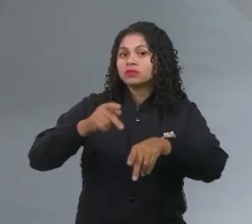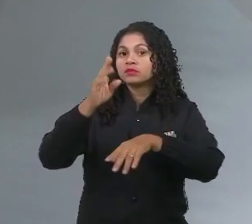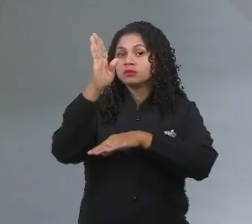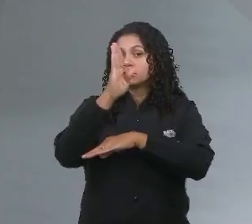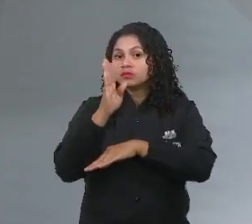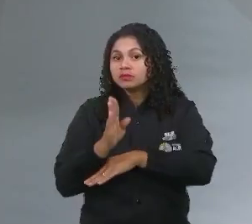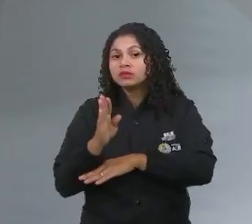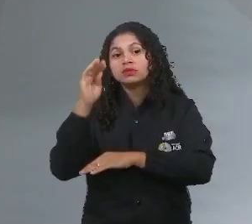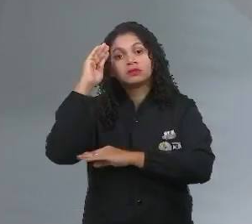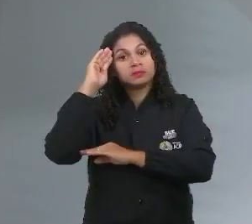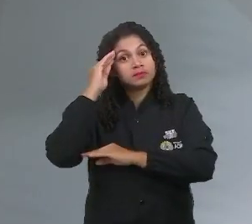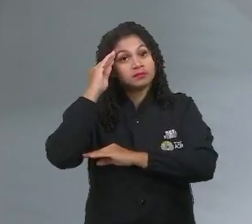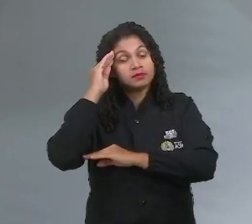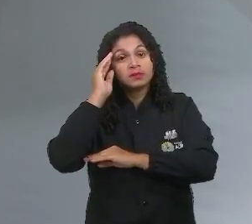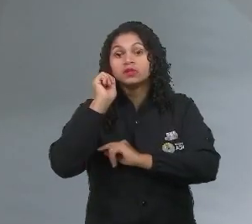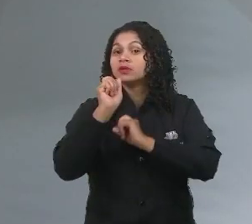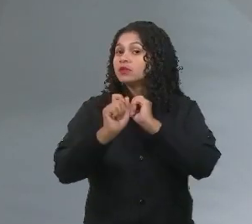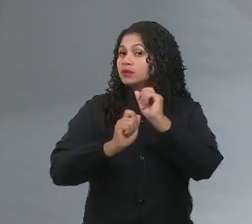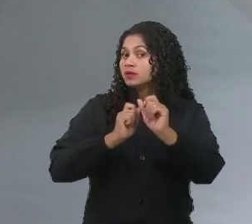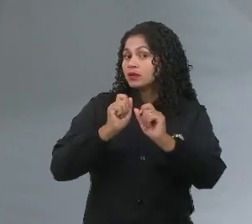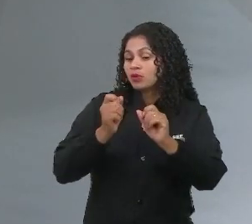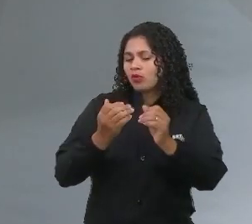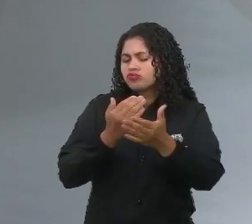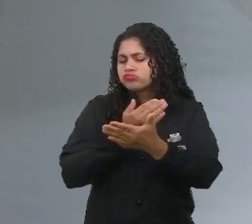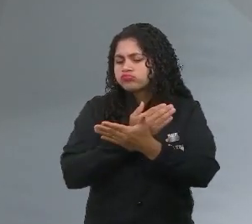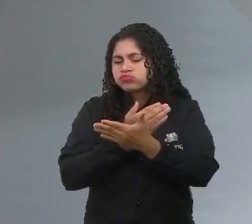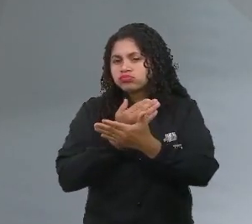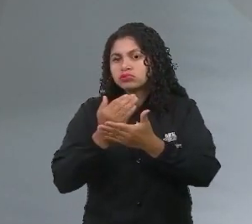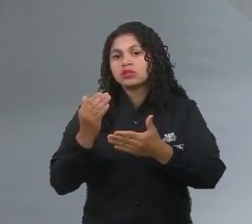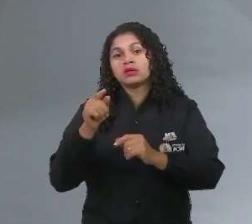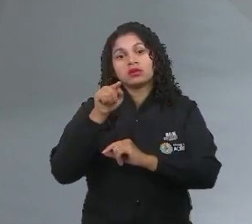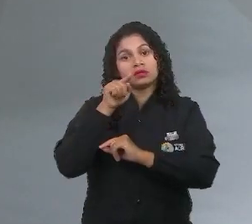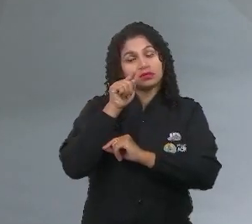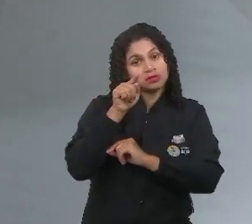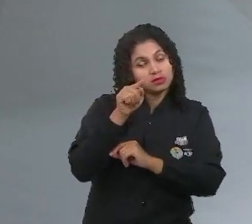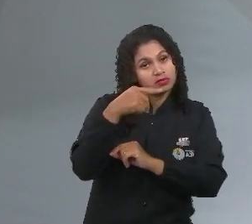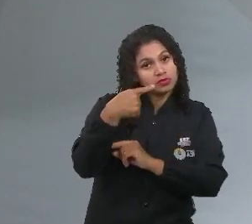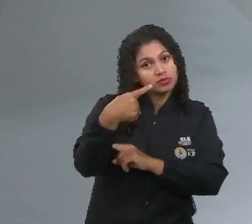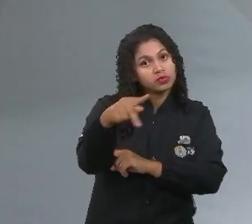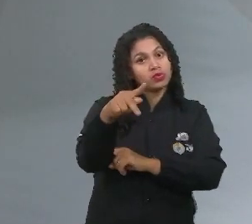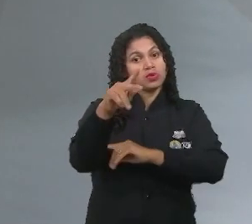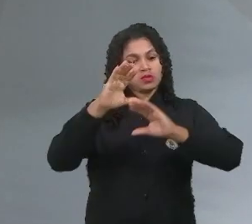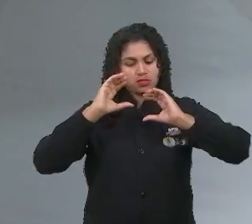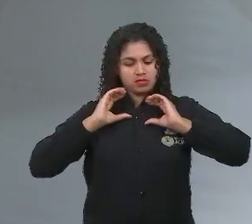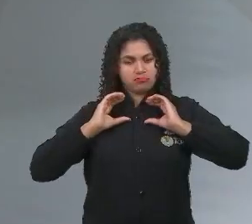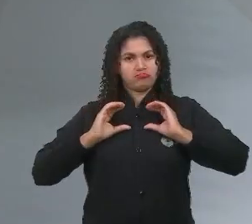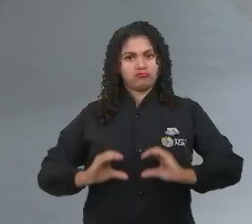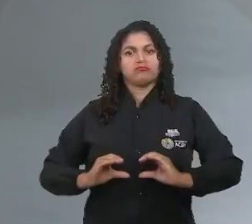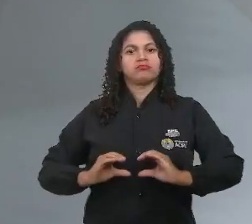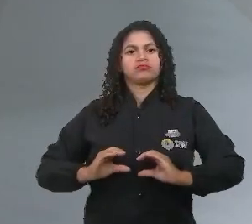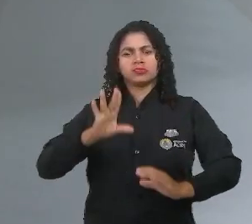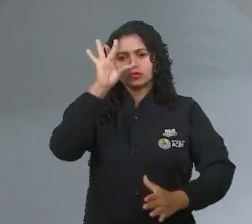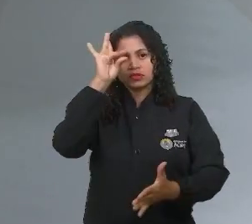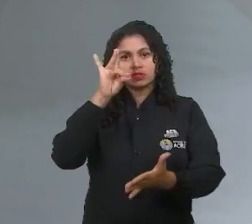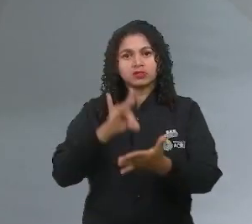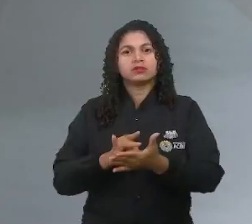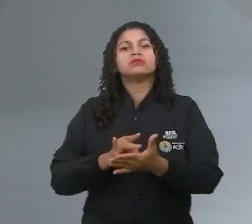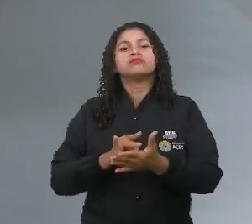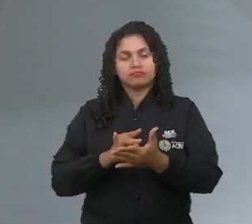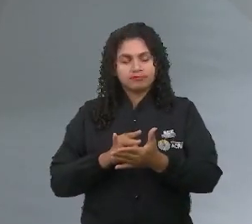respeito desses princípios para que a sua cidadania, para que a sua condição de cidadão realmente venha a